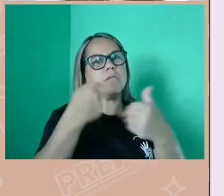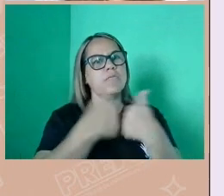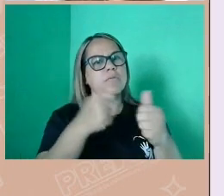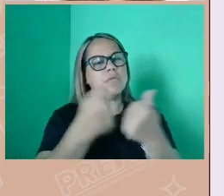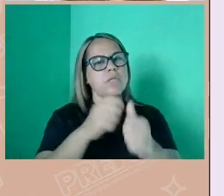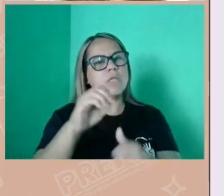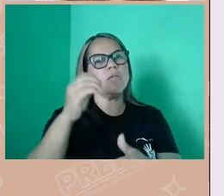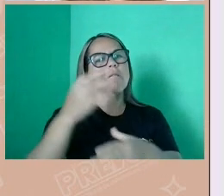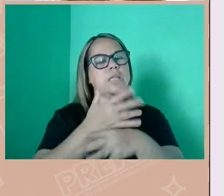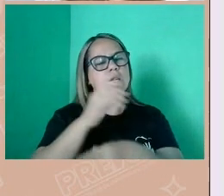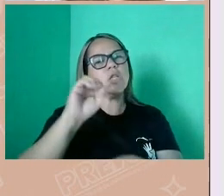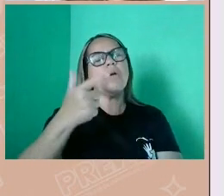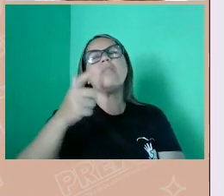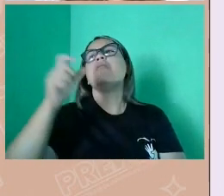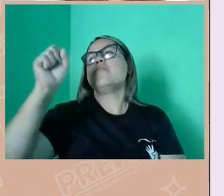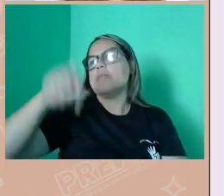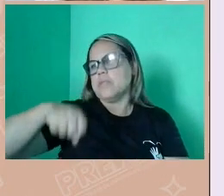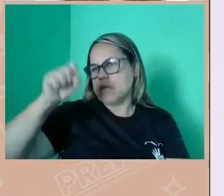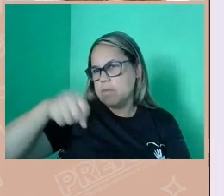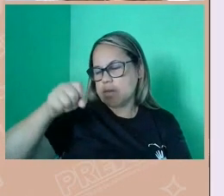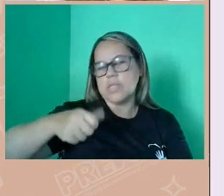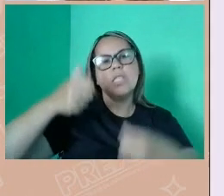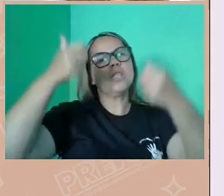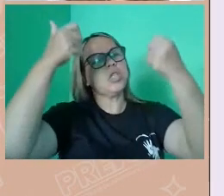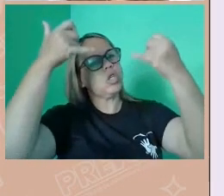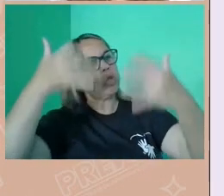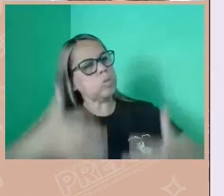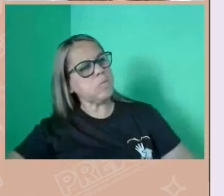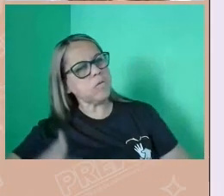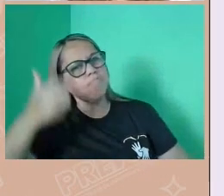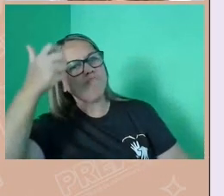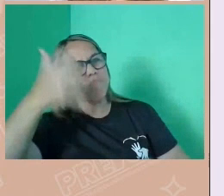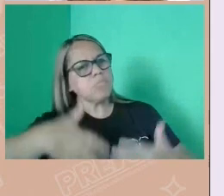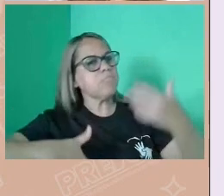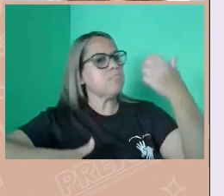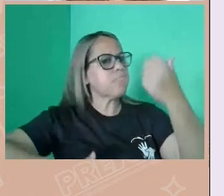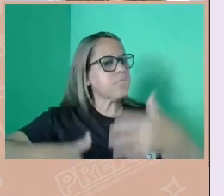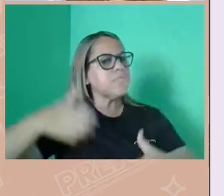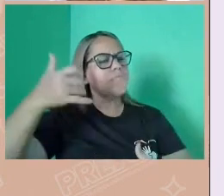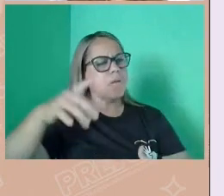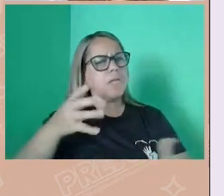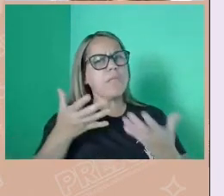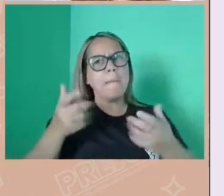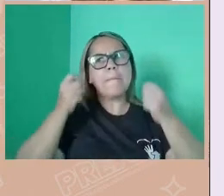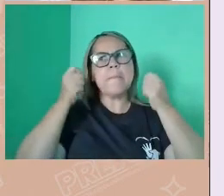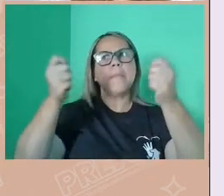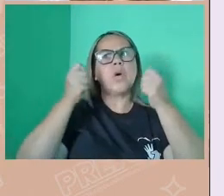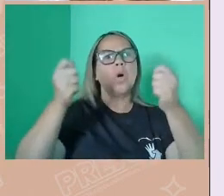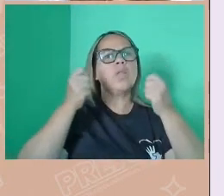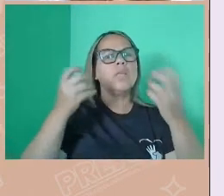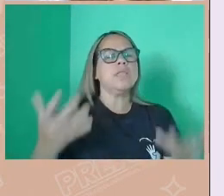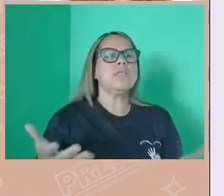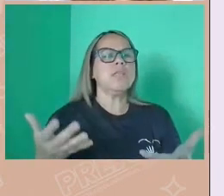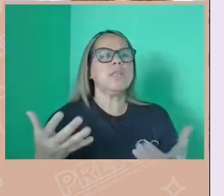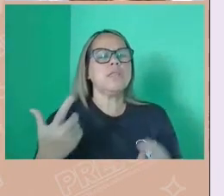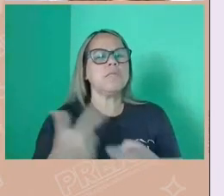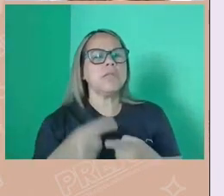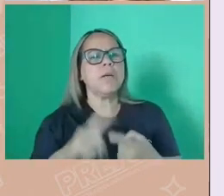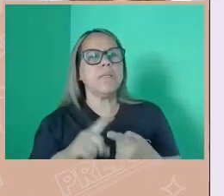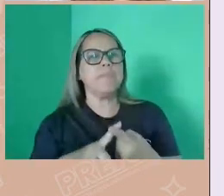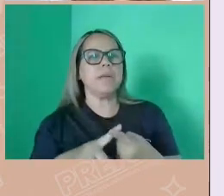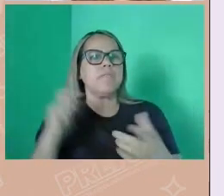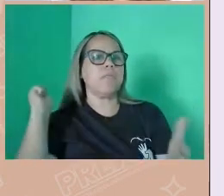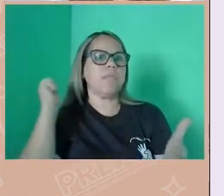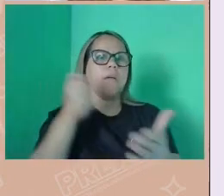sim né gente ele justifica explicando justamente que é uma forma de protesto além da questão do preço da